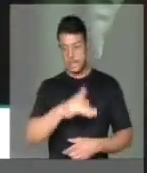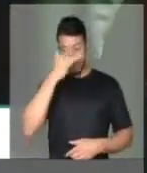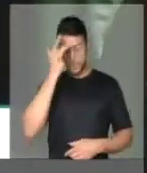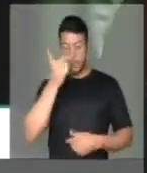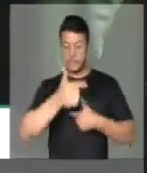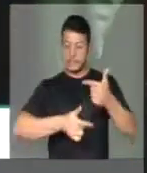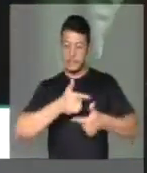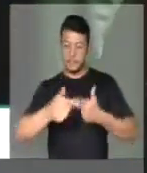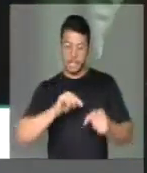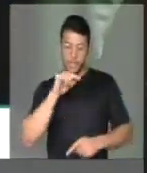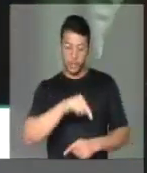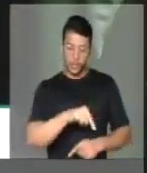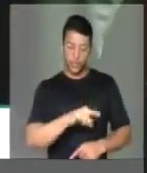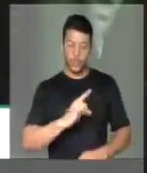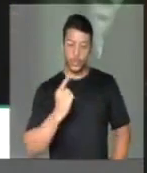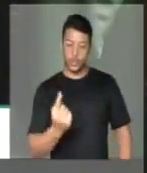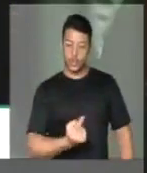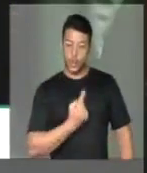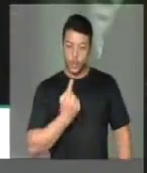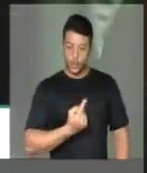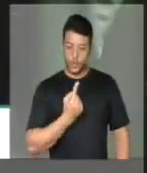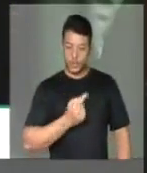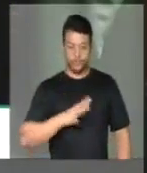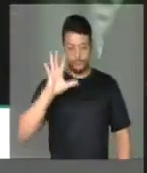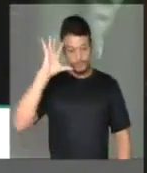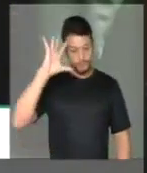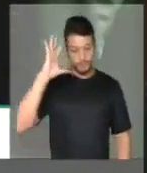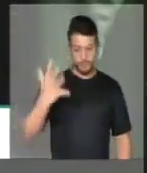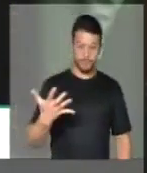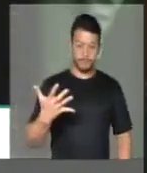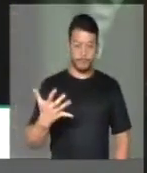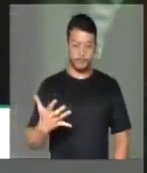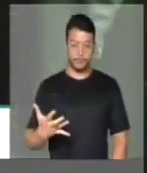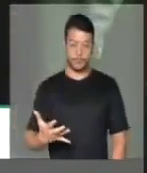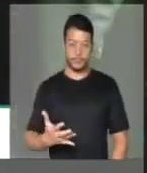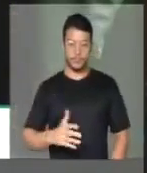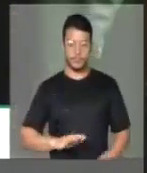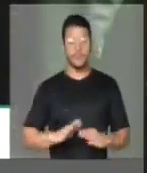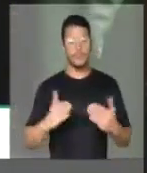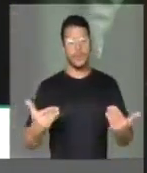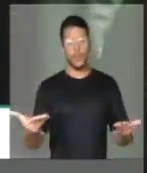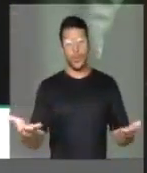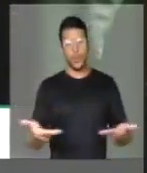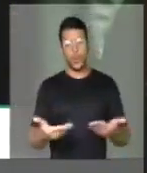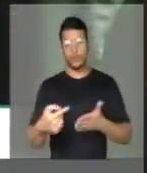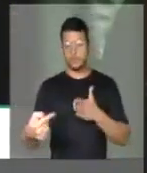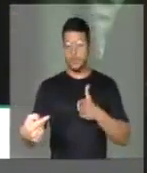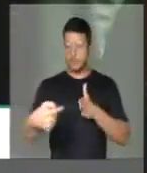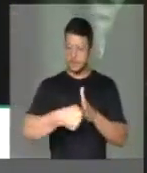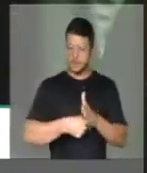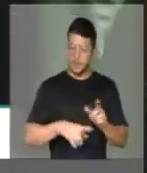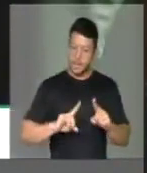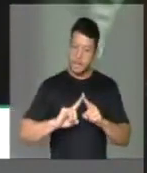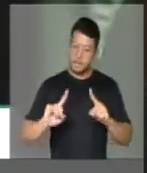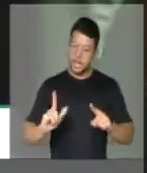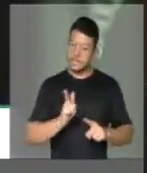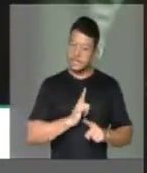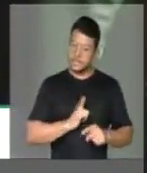brasil você que se vire só vou te deu hoje me perguntaram assim olha mas teve aqui uma